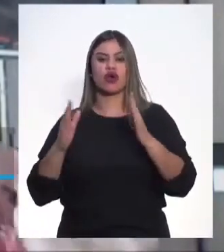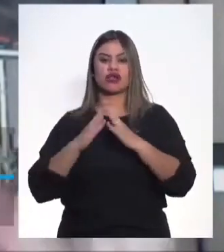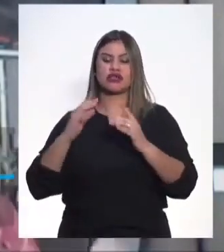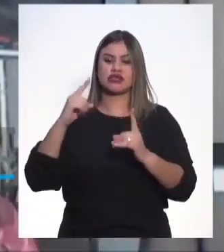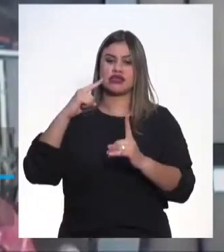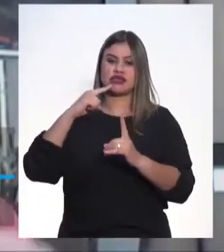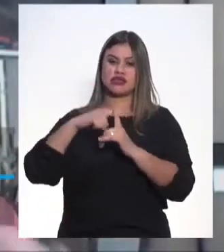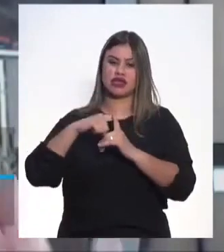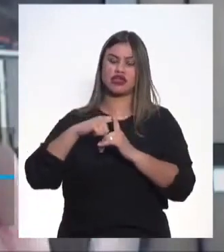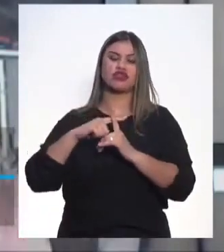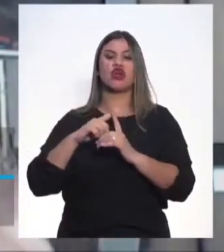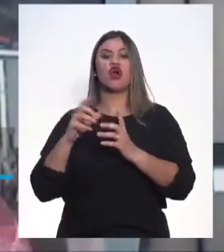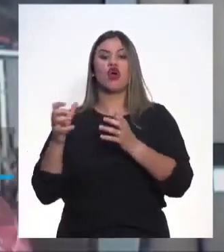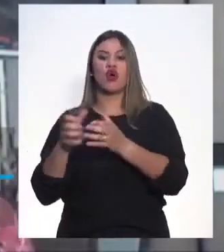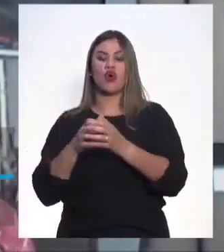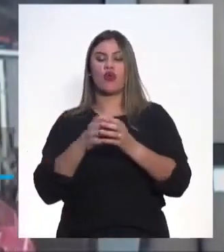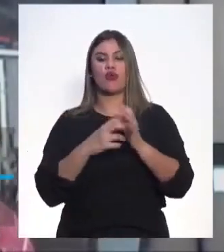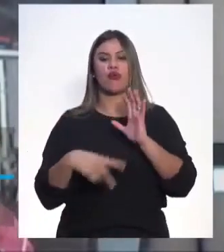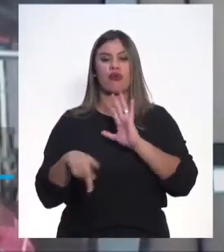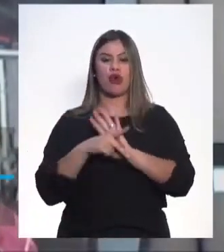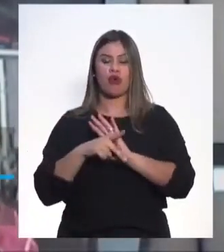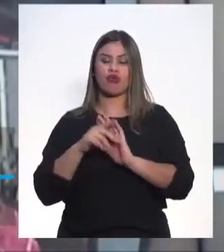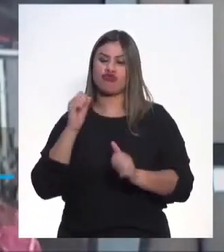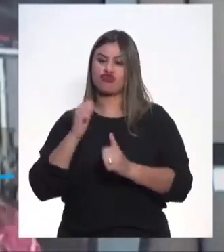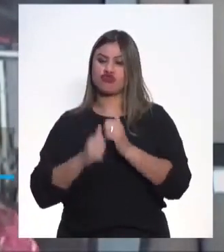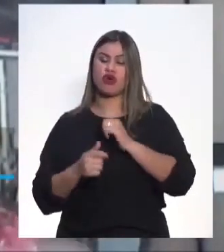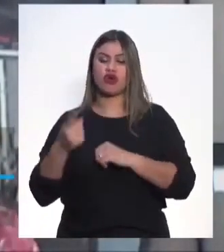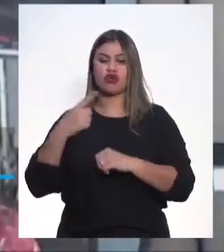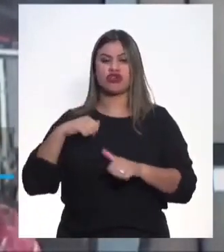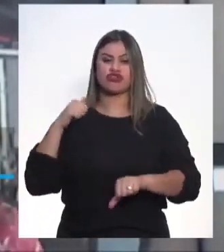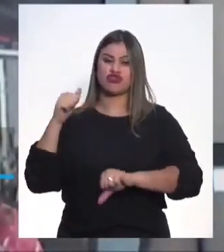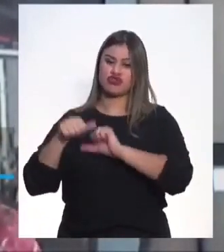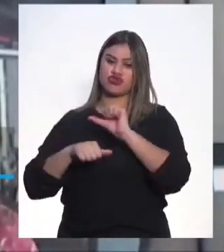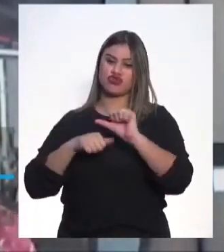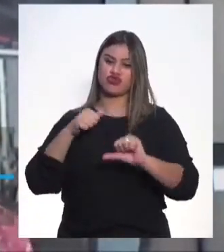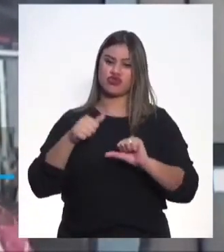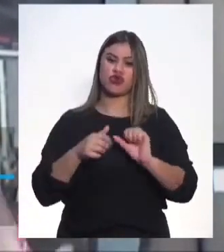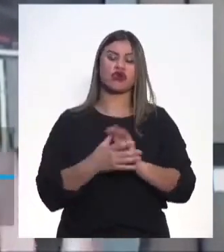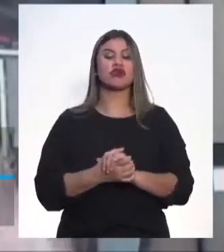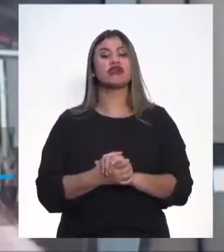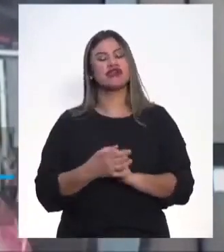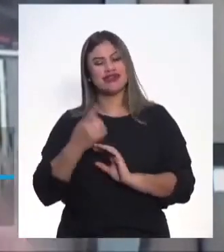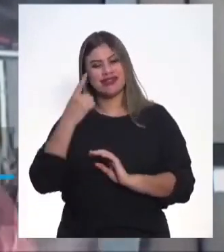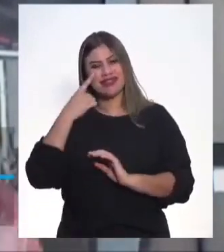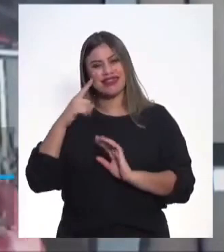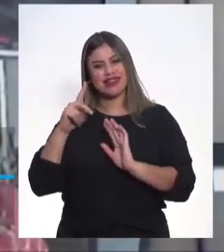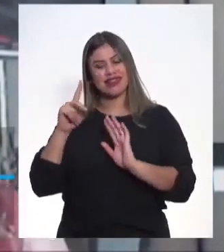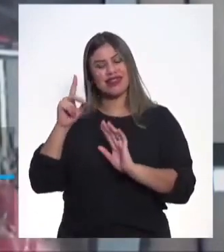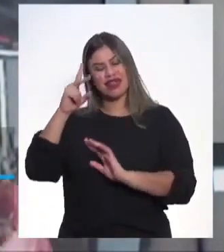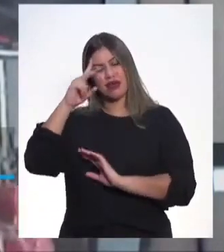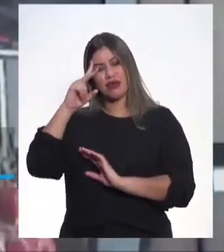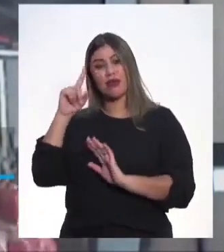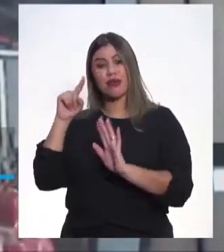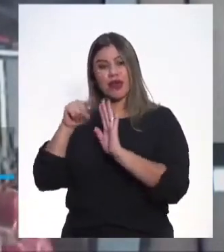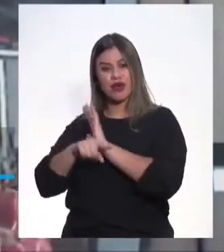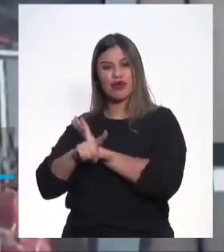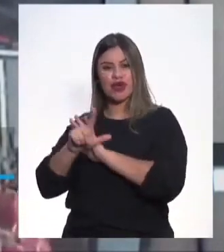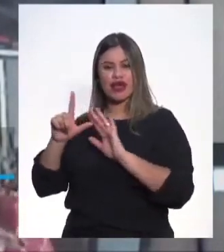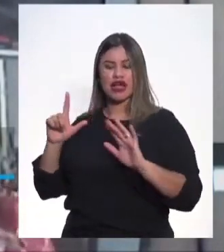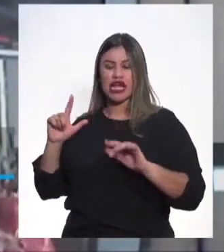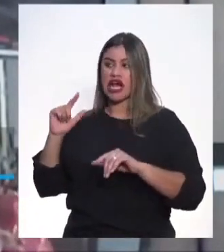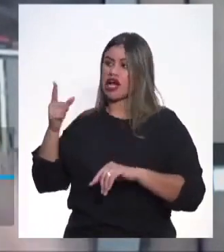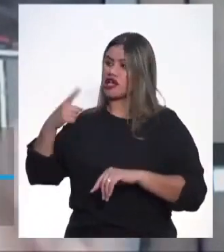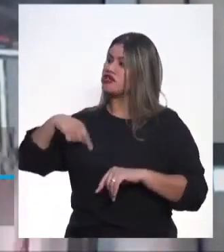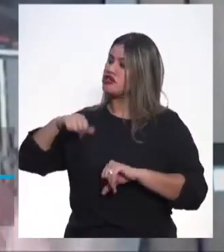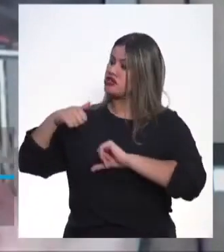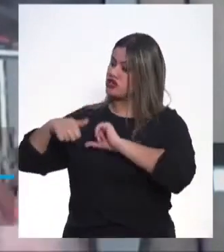de futebol, né, e nós mudamos. E a pergunta de sensibilização foi isso, né? Será que nós mudamos radicalmente?